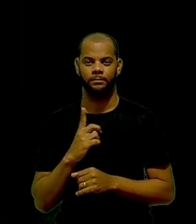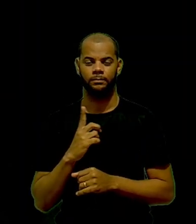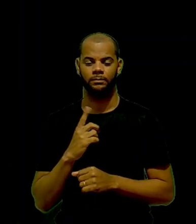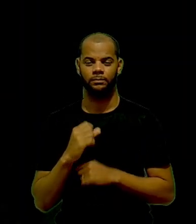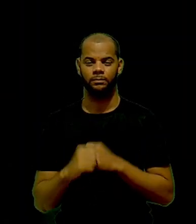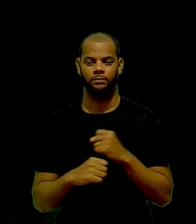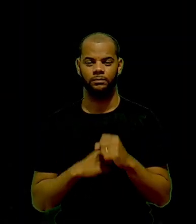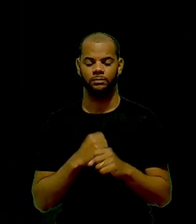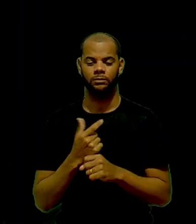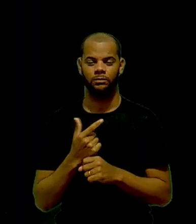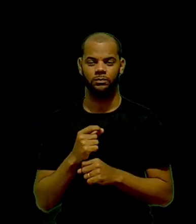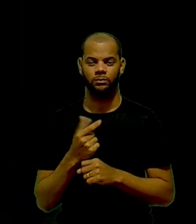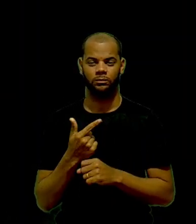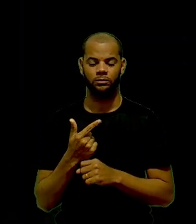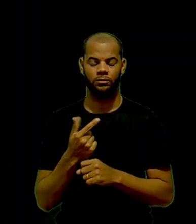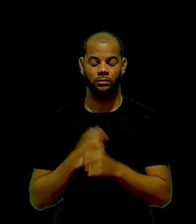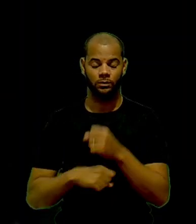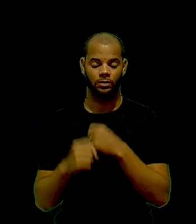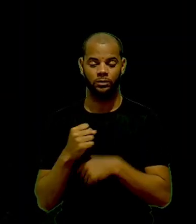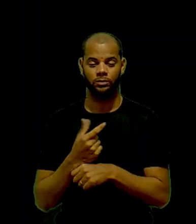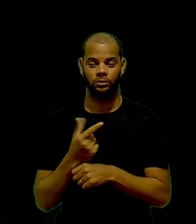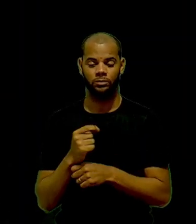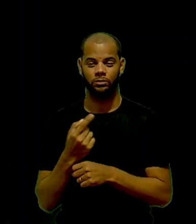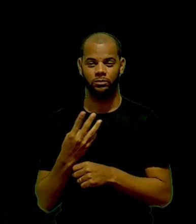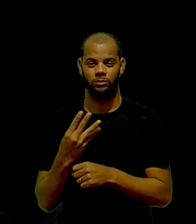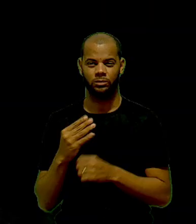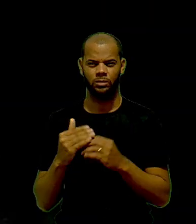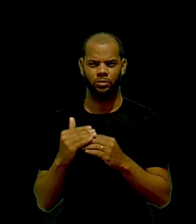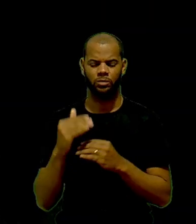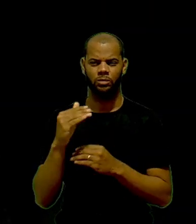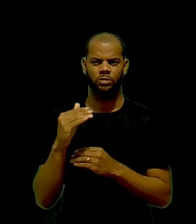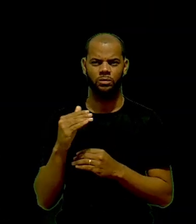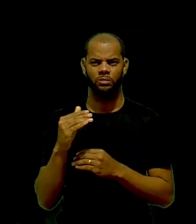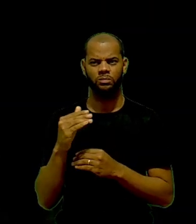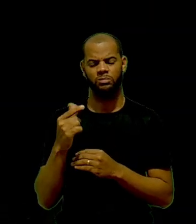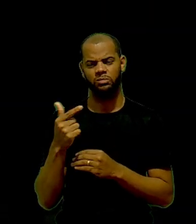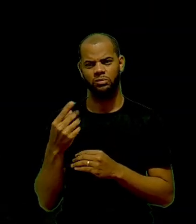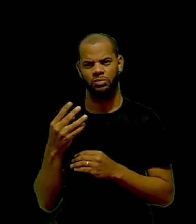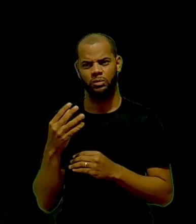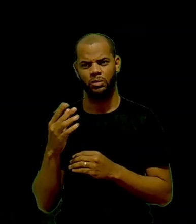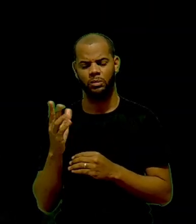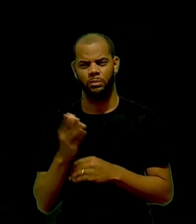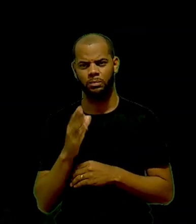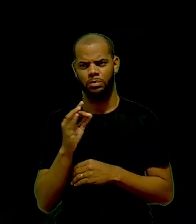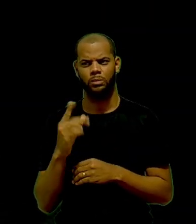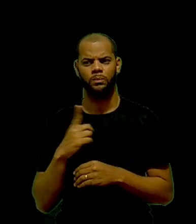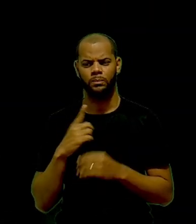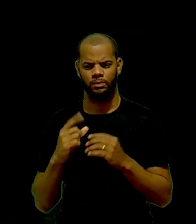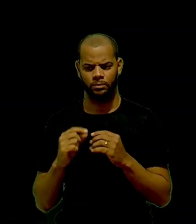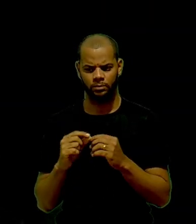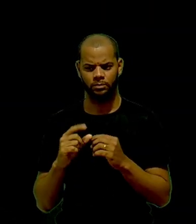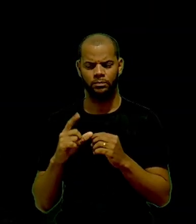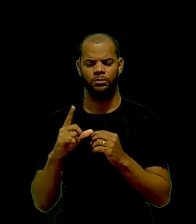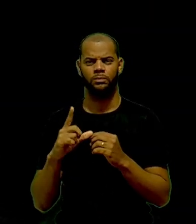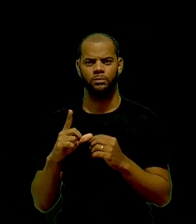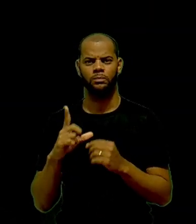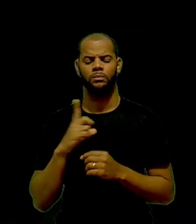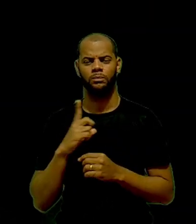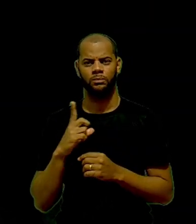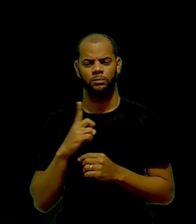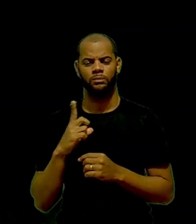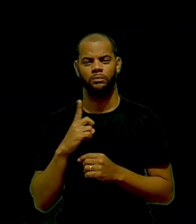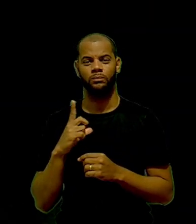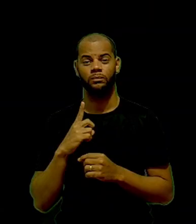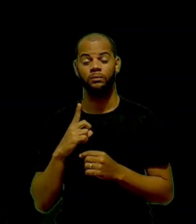de 2024 com um crescimento de 29%, e ainda tem muito para crescer, é bem incipiente ainda.